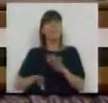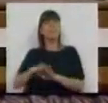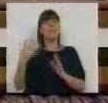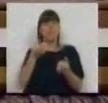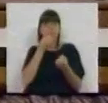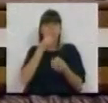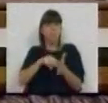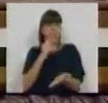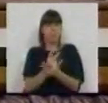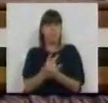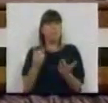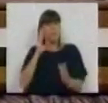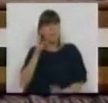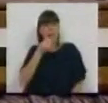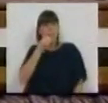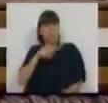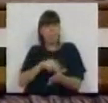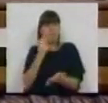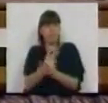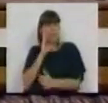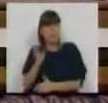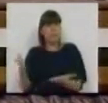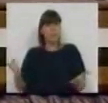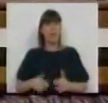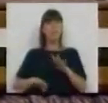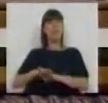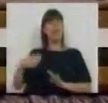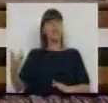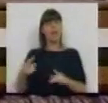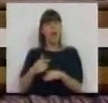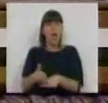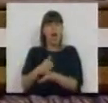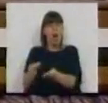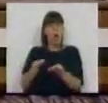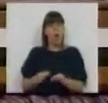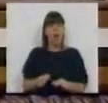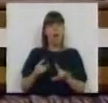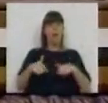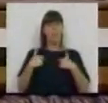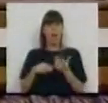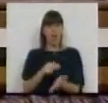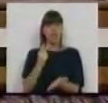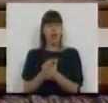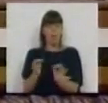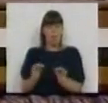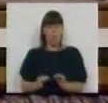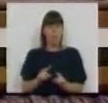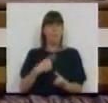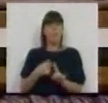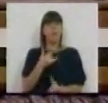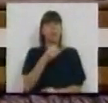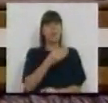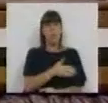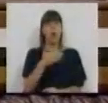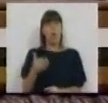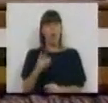direita perdeu e sabe que perdeu. Aliás, a direita tratou de antecipar a sua própria derrota. Em